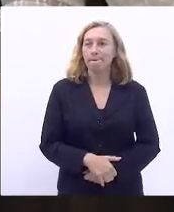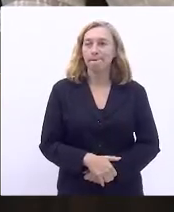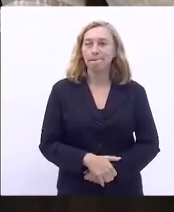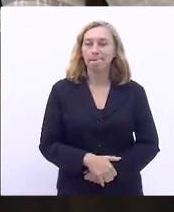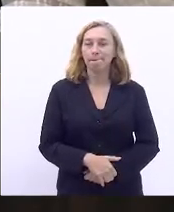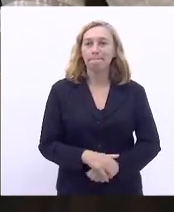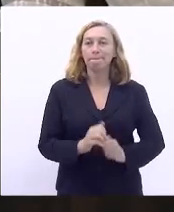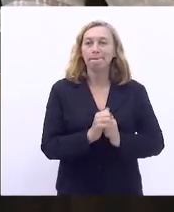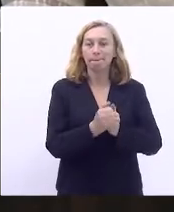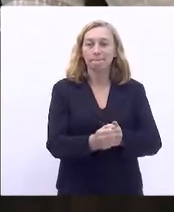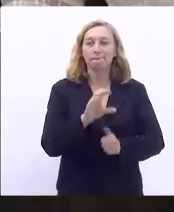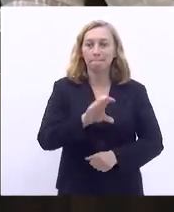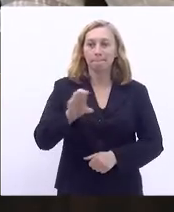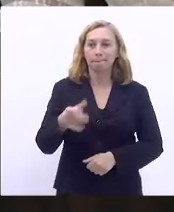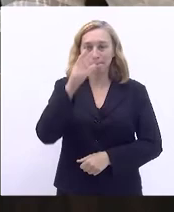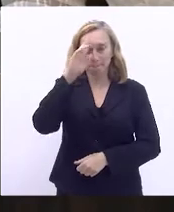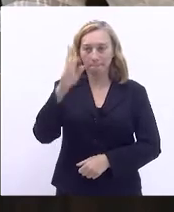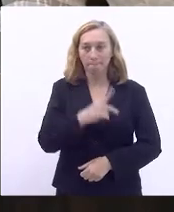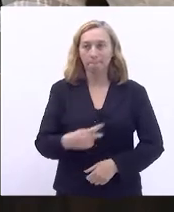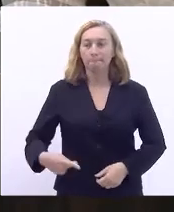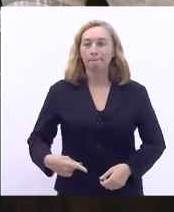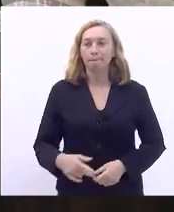Acompanha a CCJ, presidente.